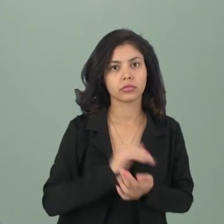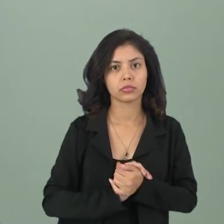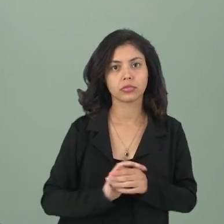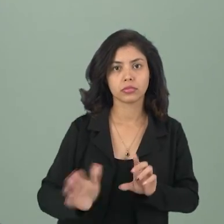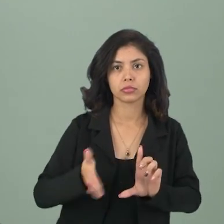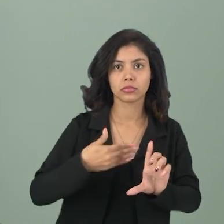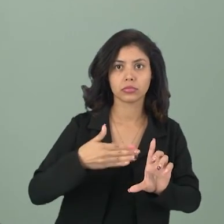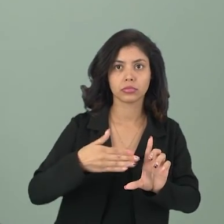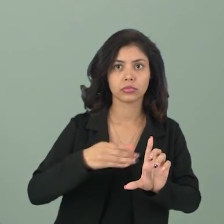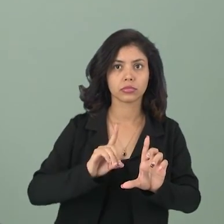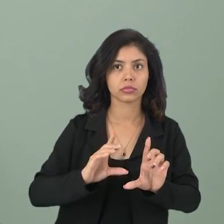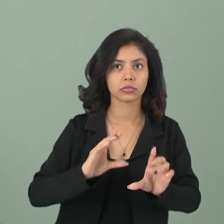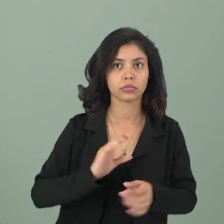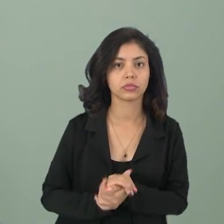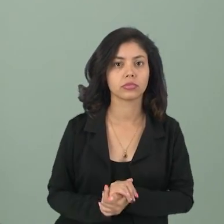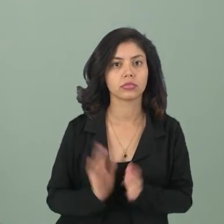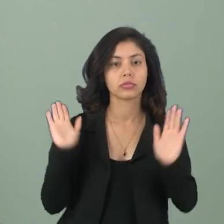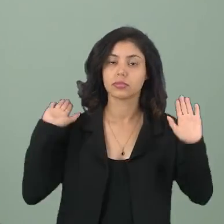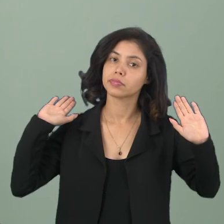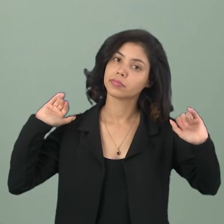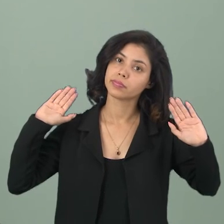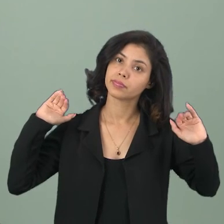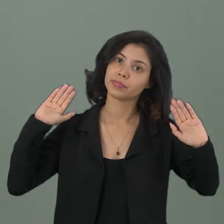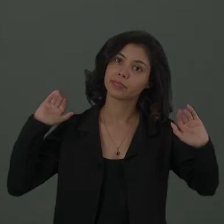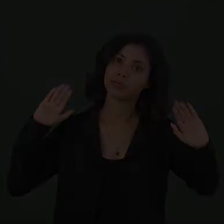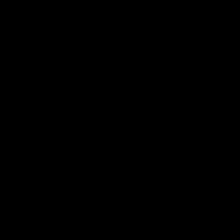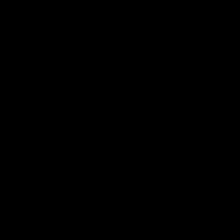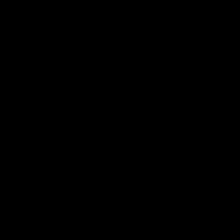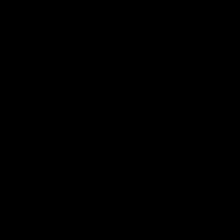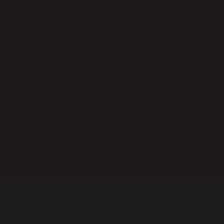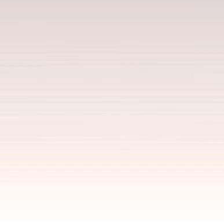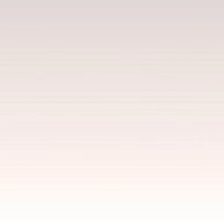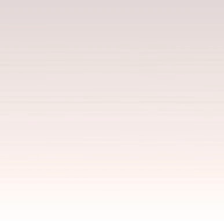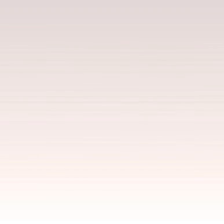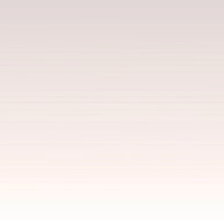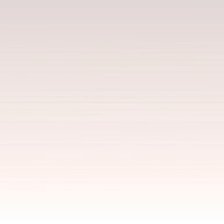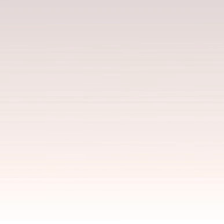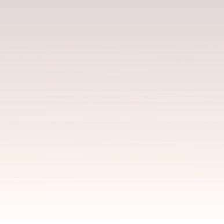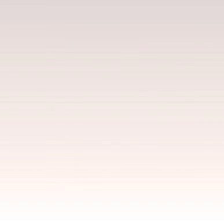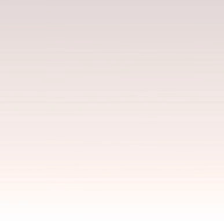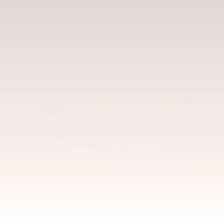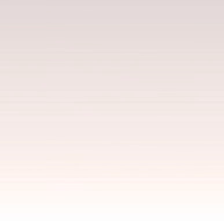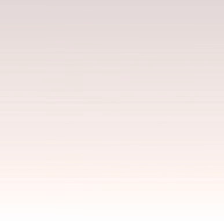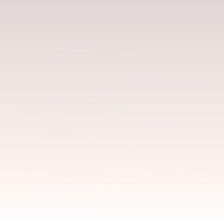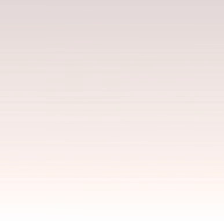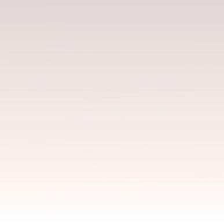esqueça de acessar o Portal educ a Deus E aí